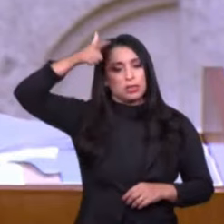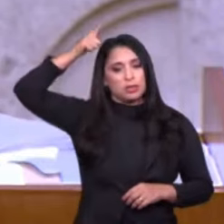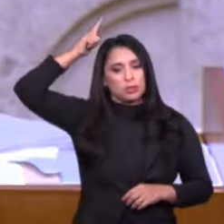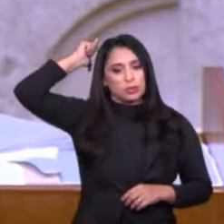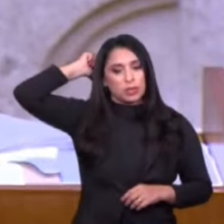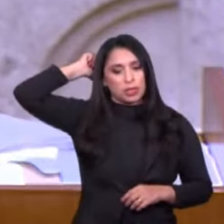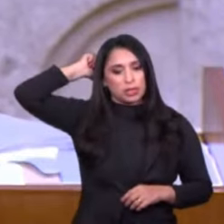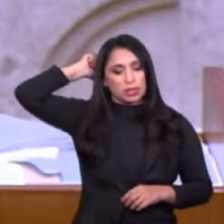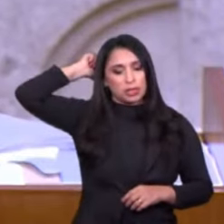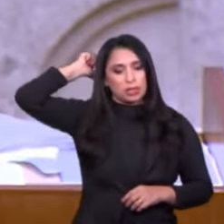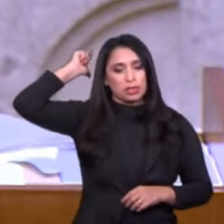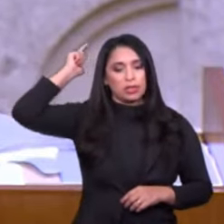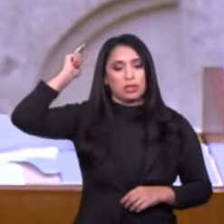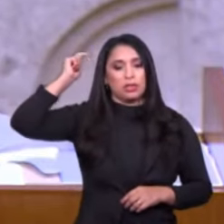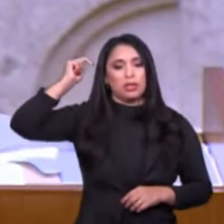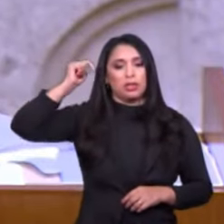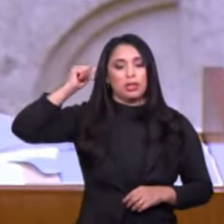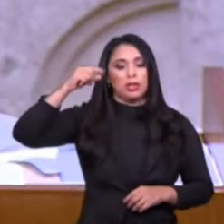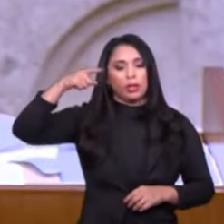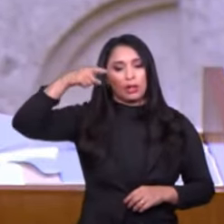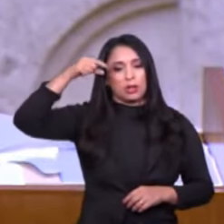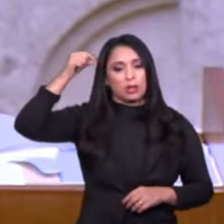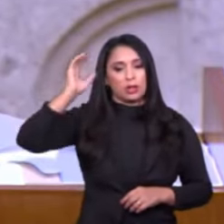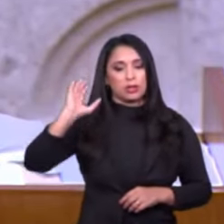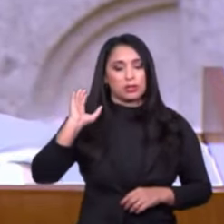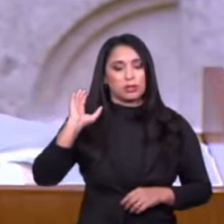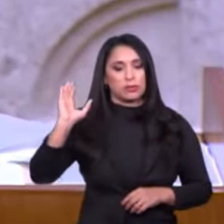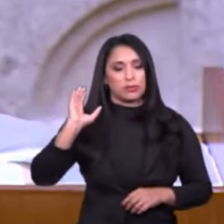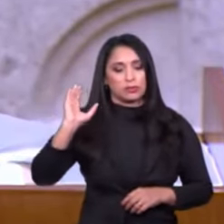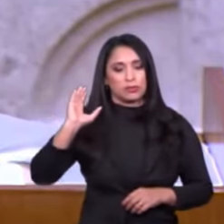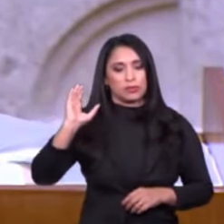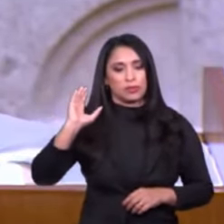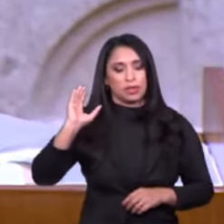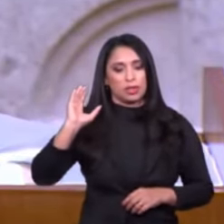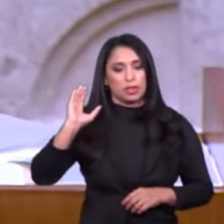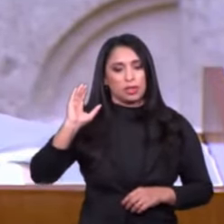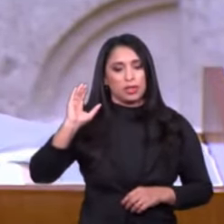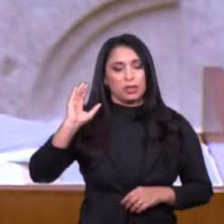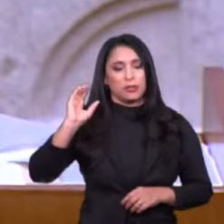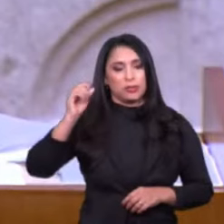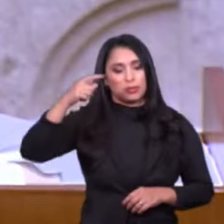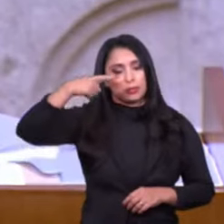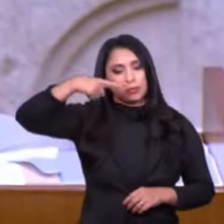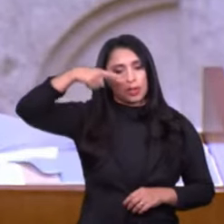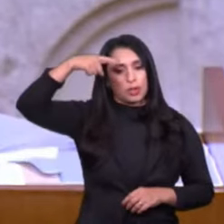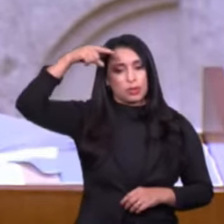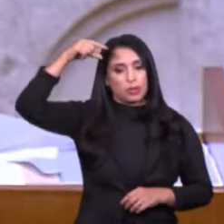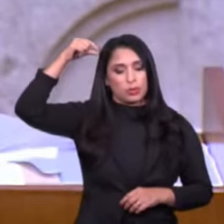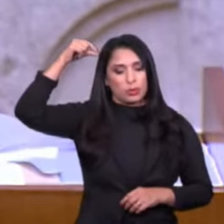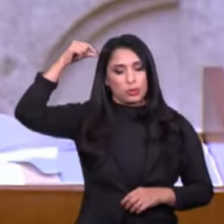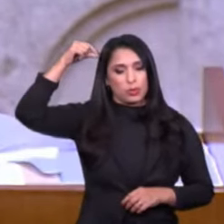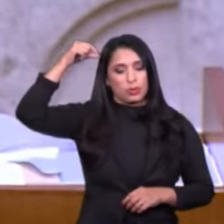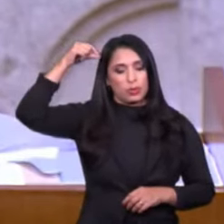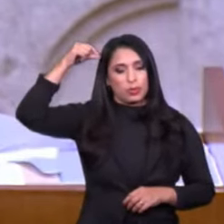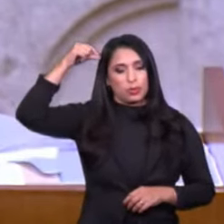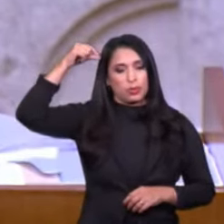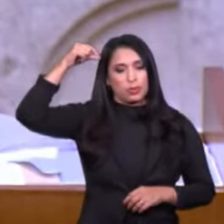Moraes, Rosa Weber e Luiz Roberto Barroso,